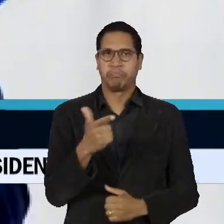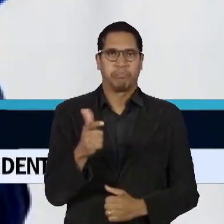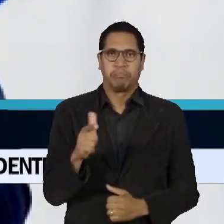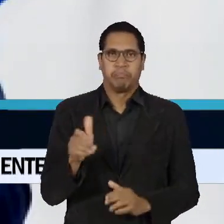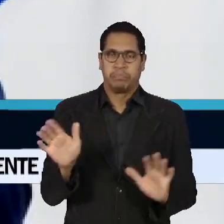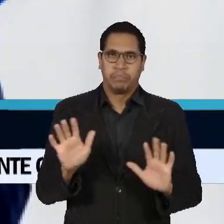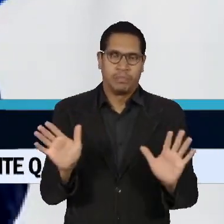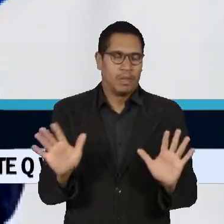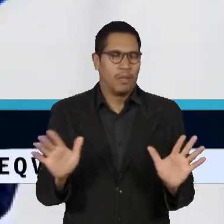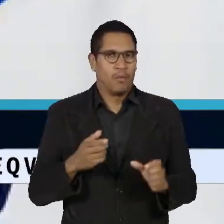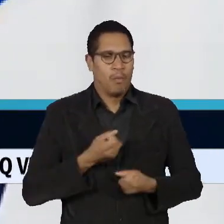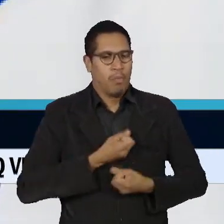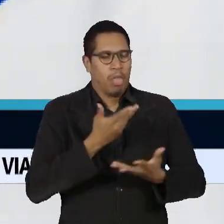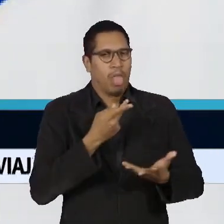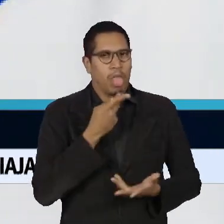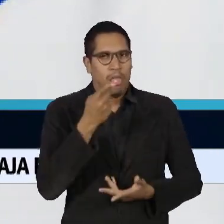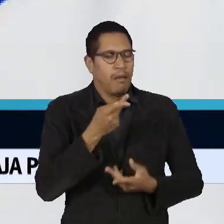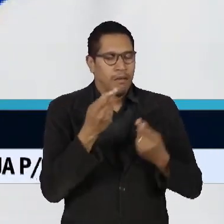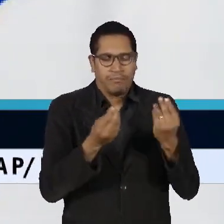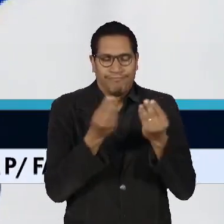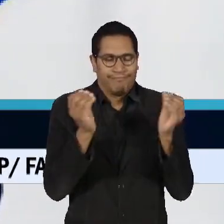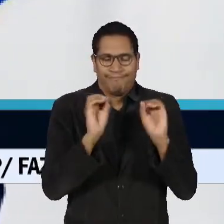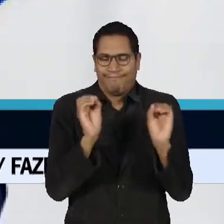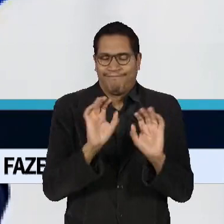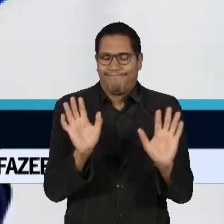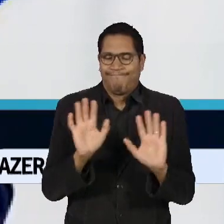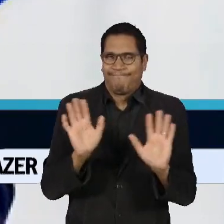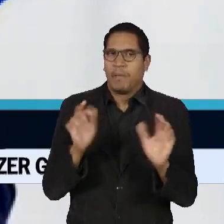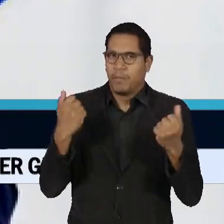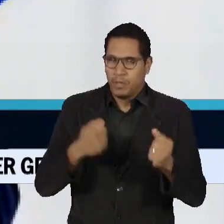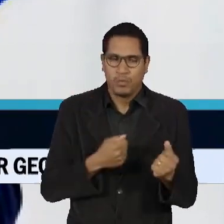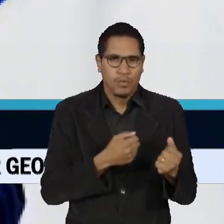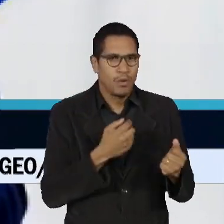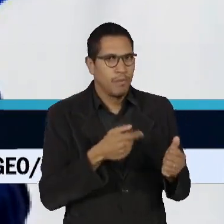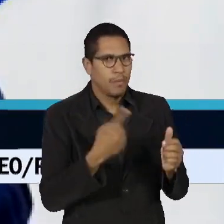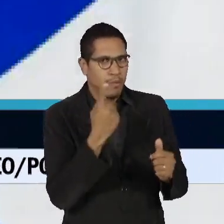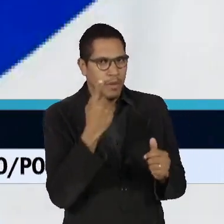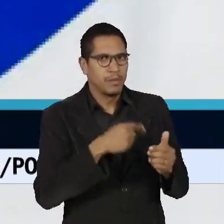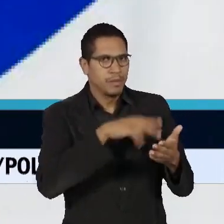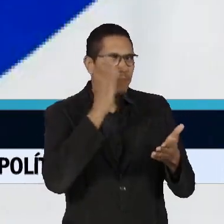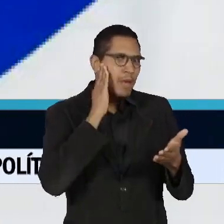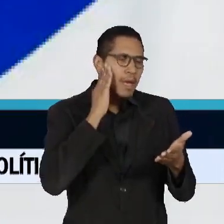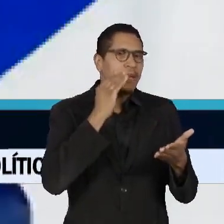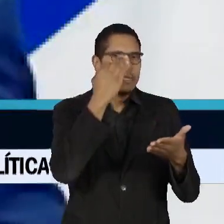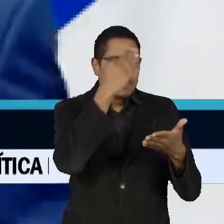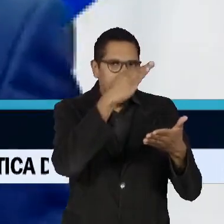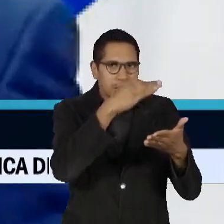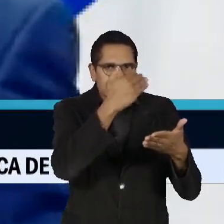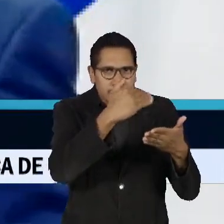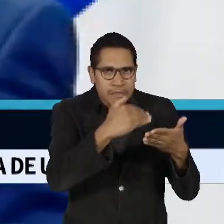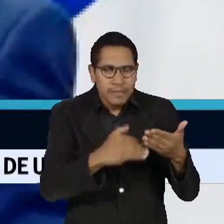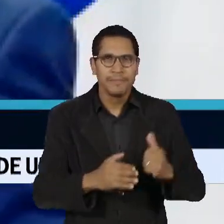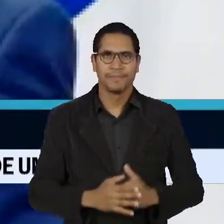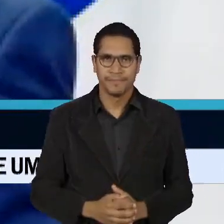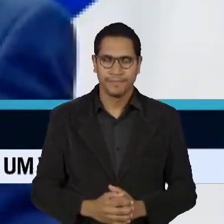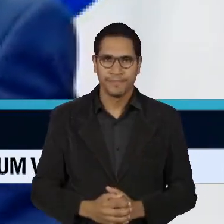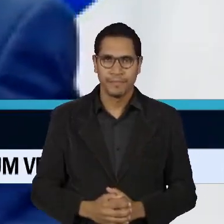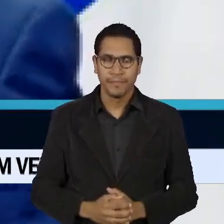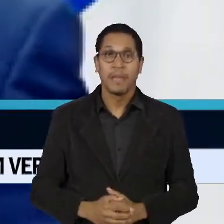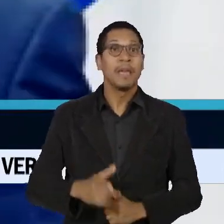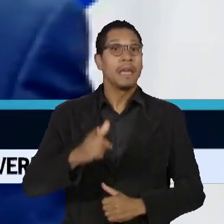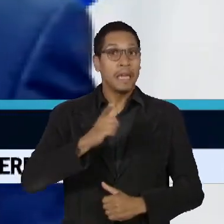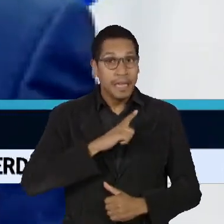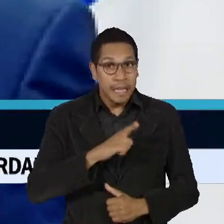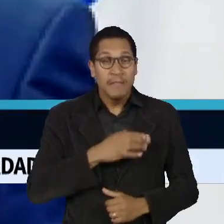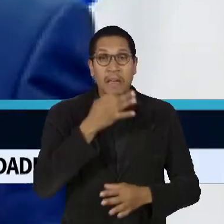falar de uma coisa tão sensível sem ter as informações necessária mas não economizou críticas a